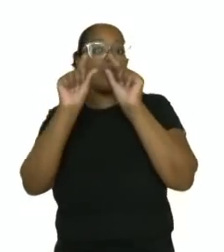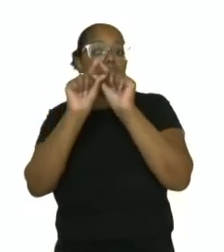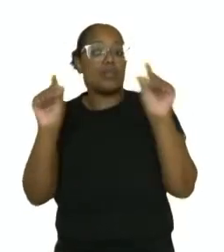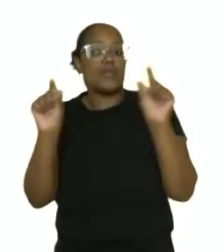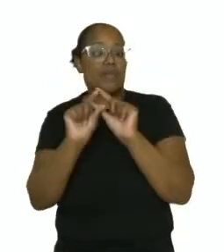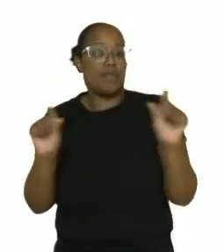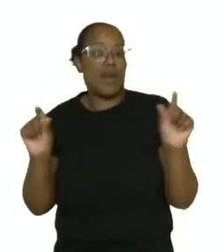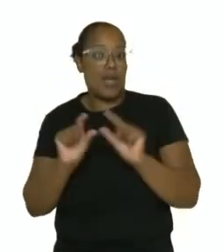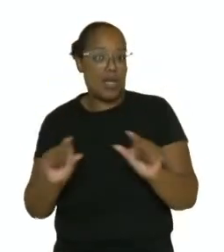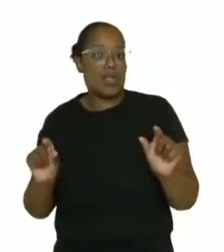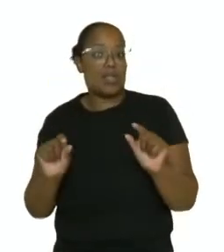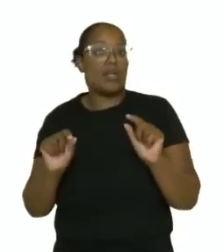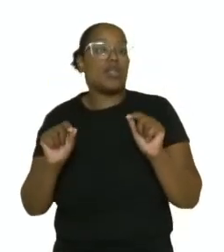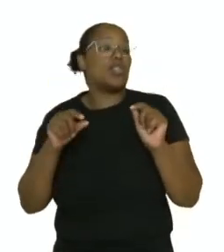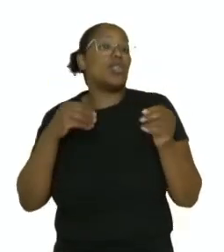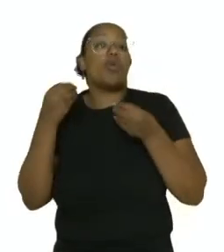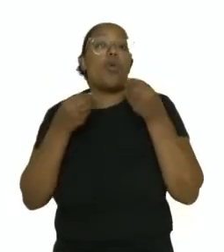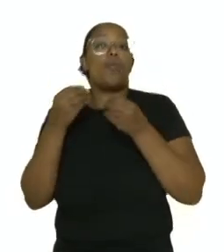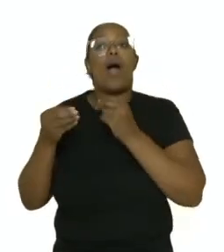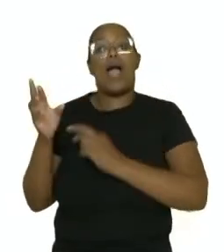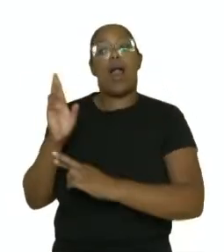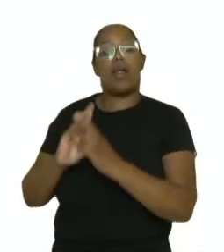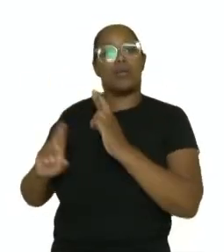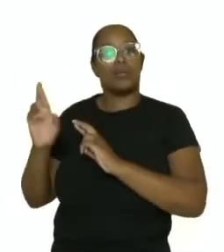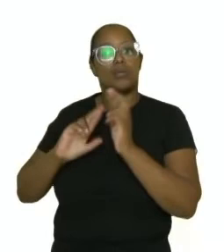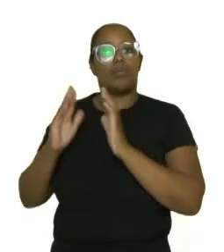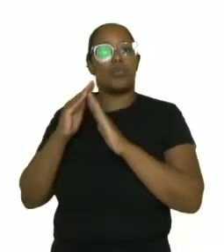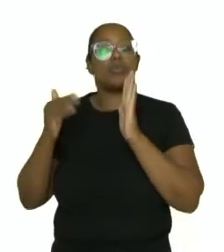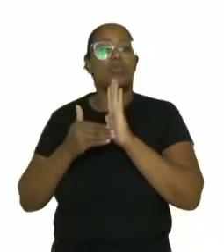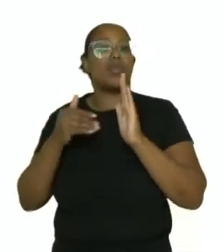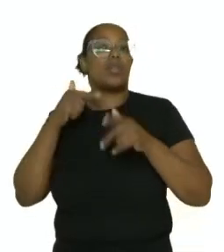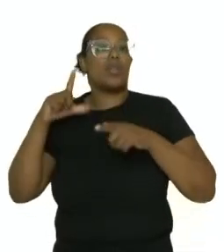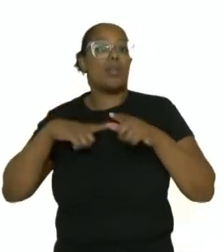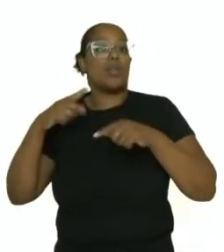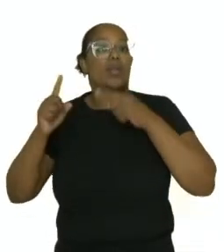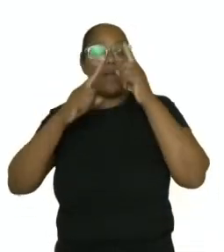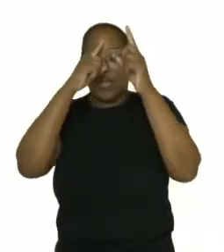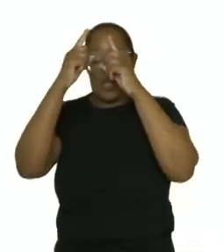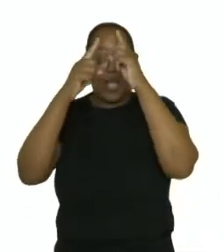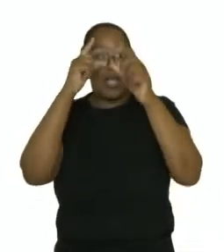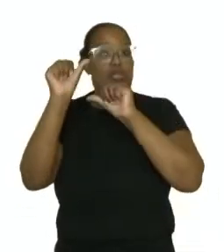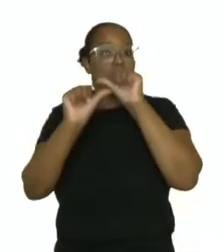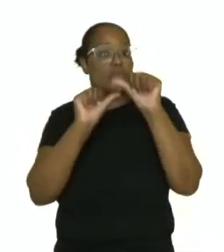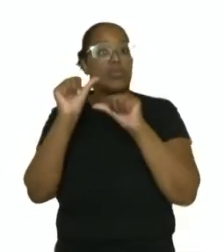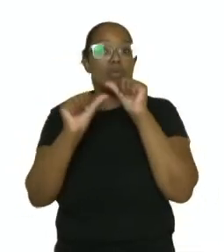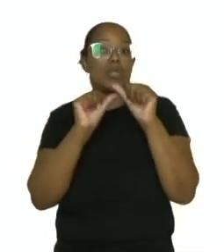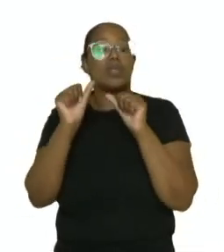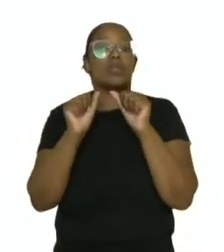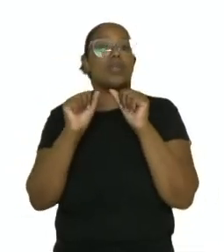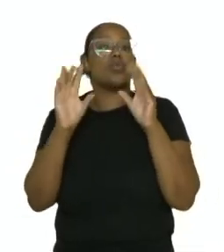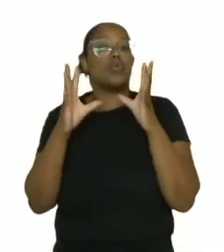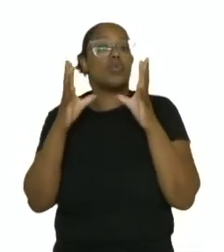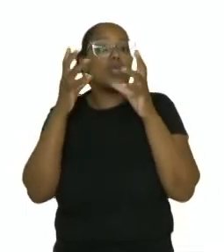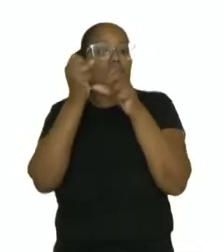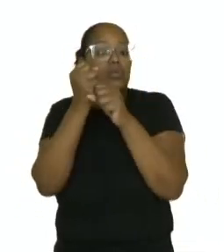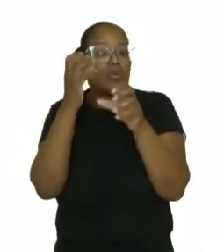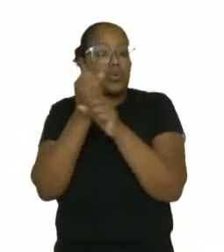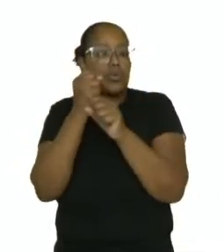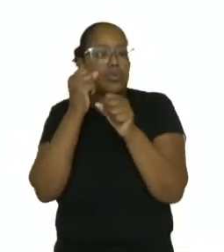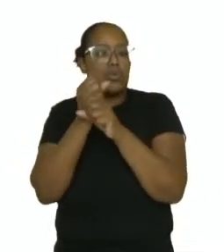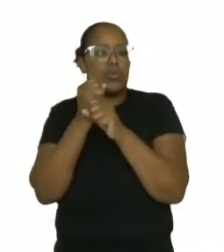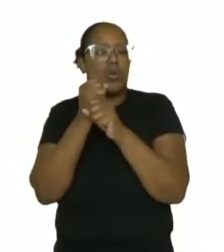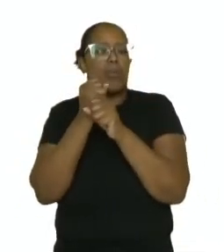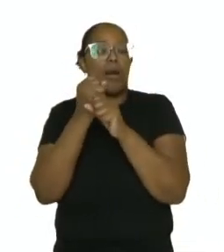lógicos e de suas relações, e a invenção do cálculo dos predicados. Esta parte da decomposição funcional da